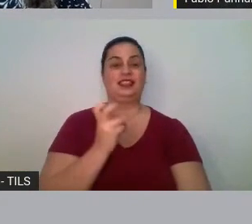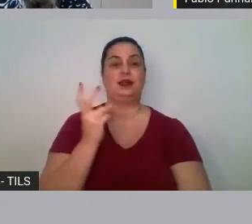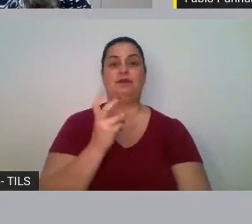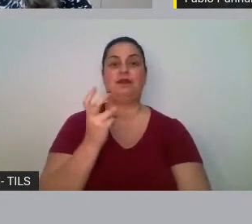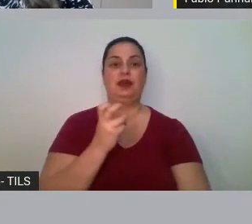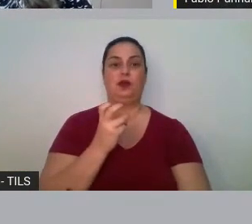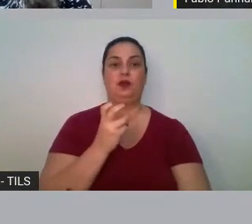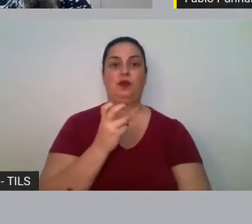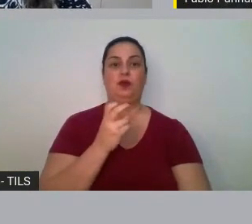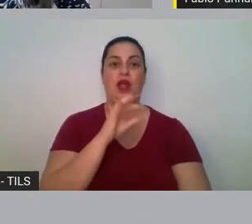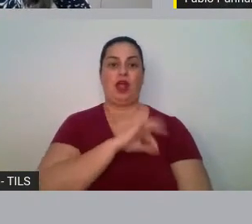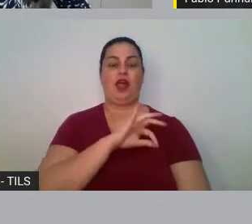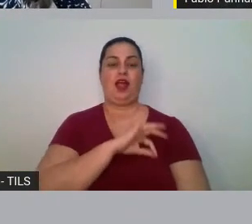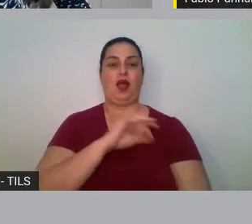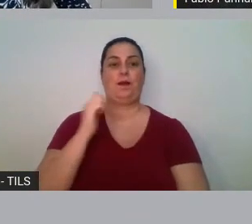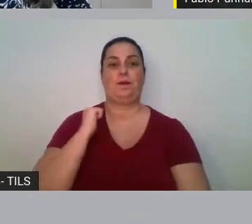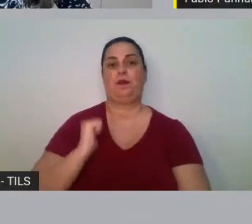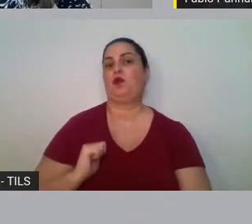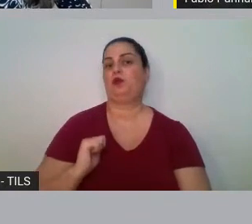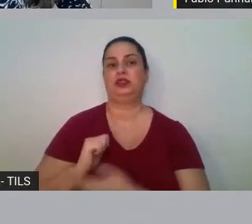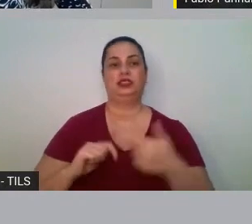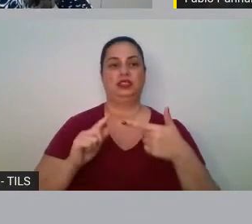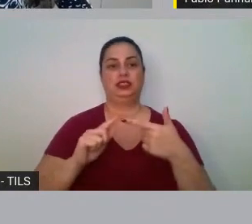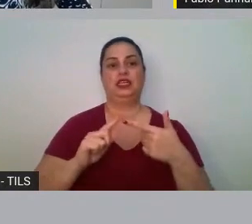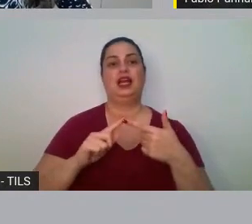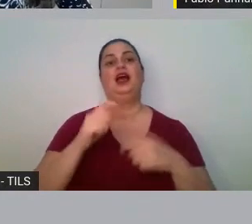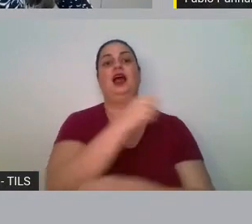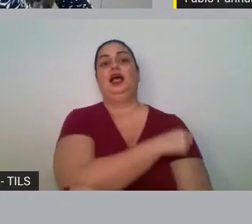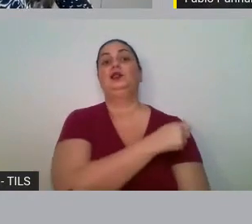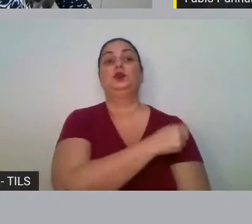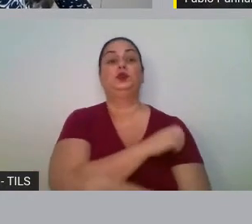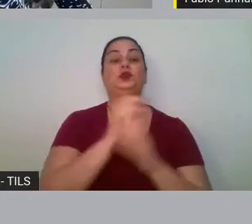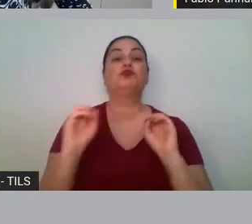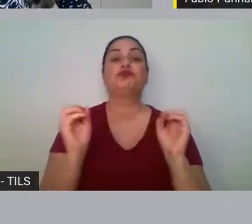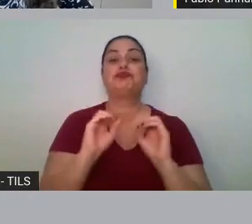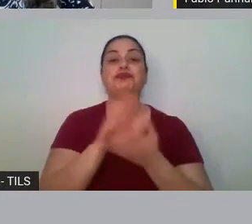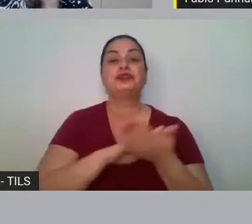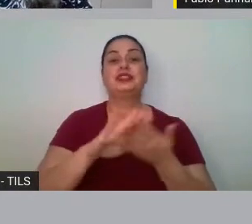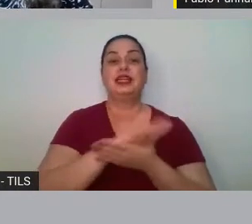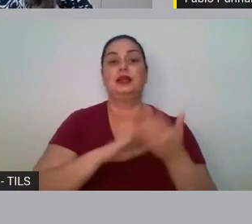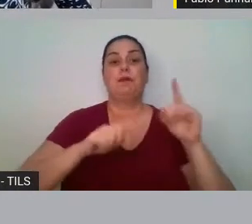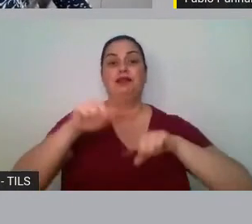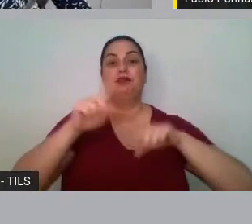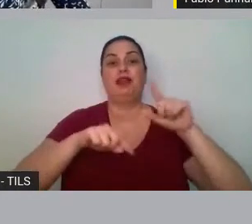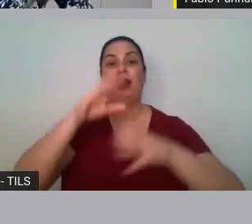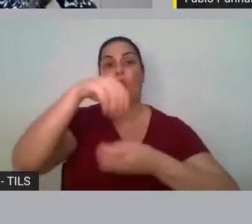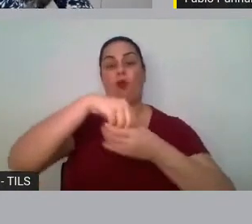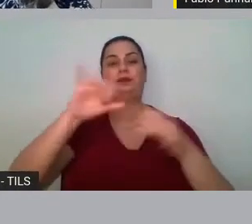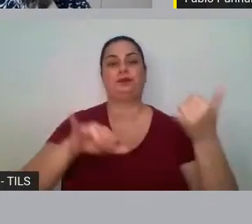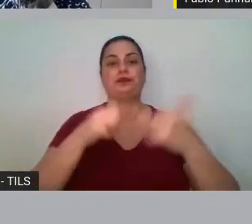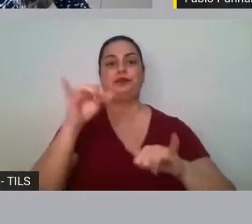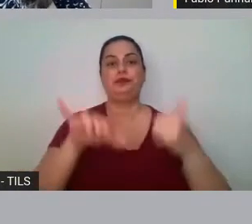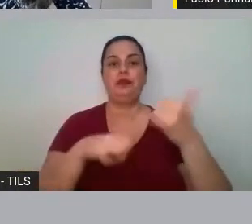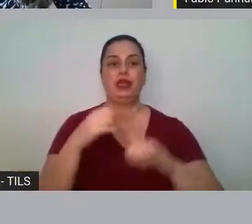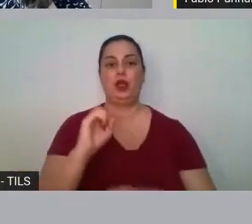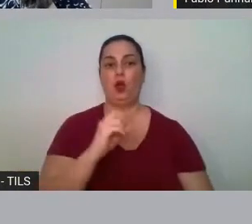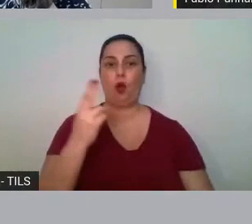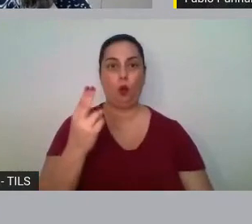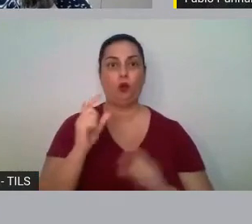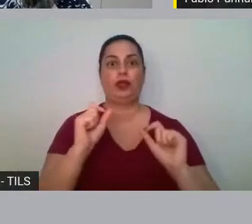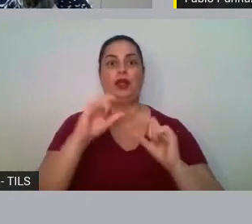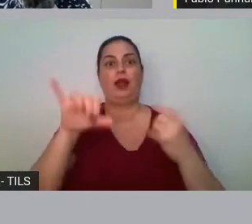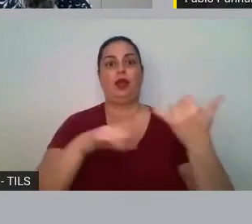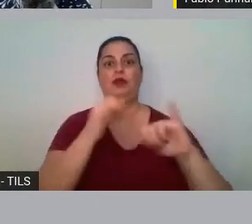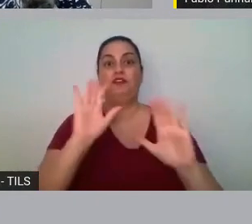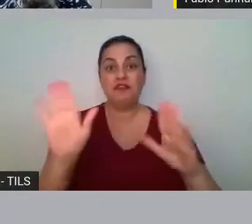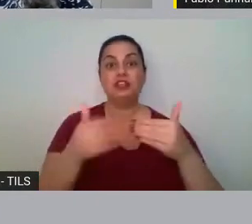faculdade, aquele que não tinha material no laboratório para fazer pesquisa, ou não tinha equipamento, ou não tinha nem laboratório, porque fechou por falta de